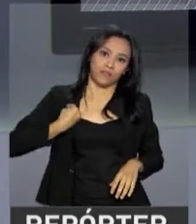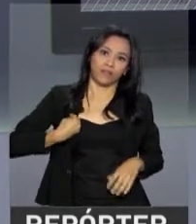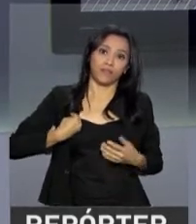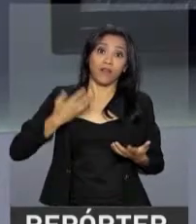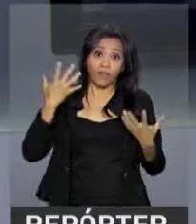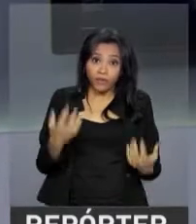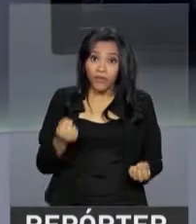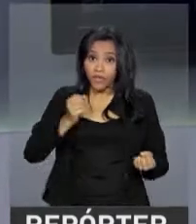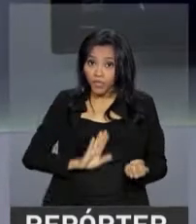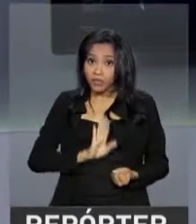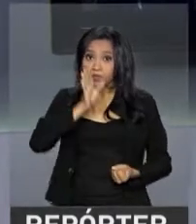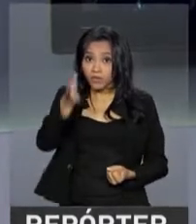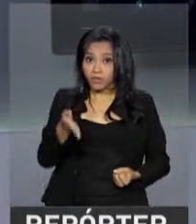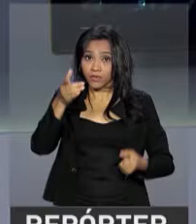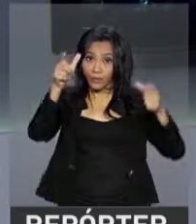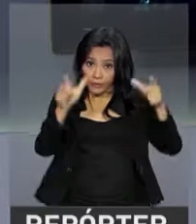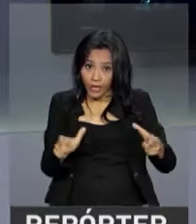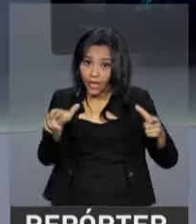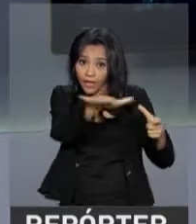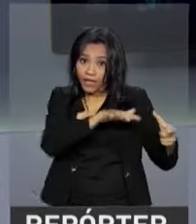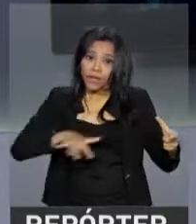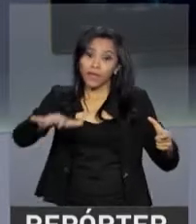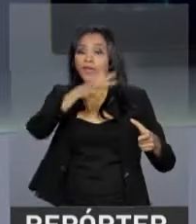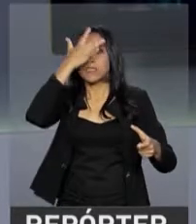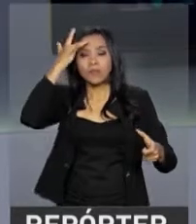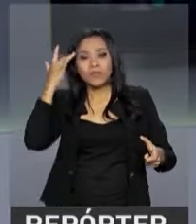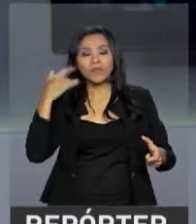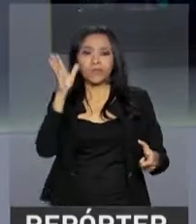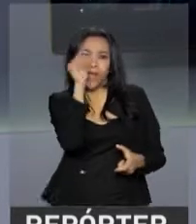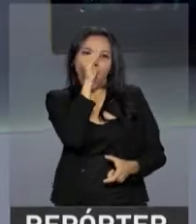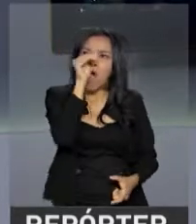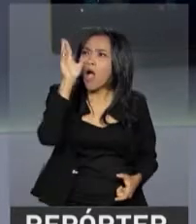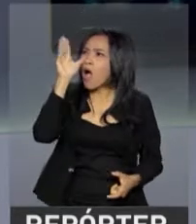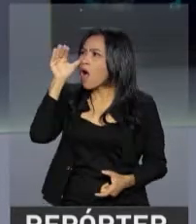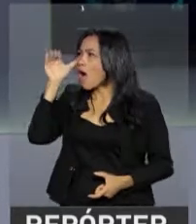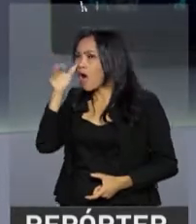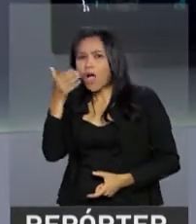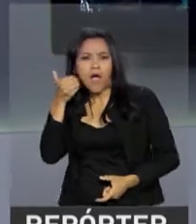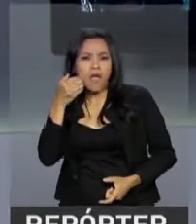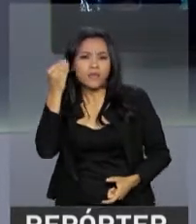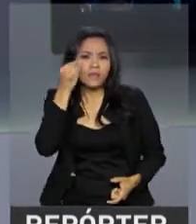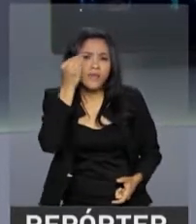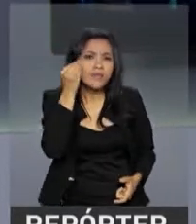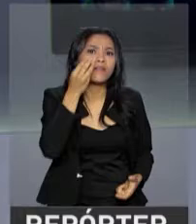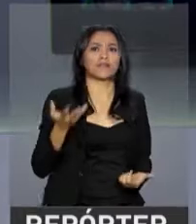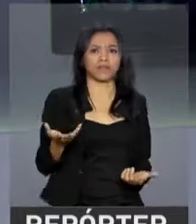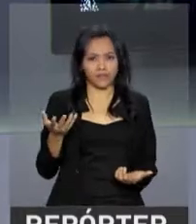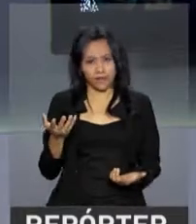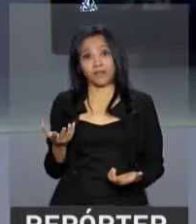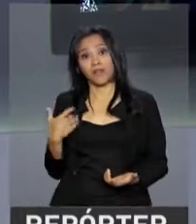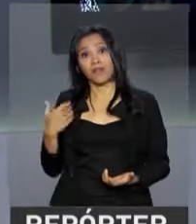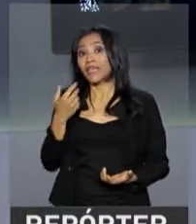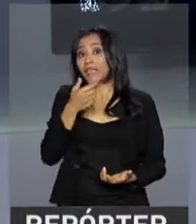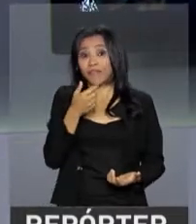ao Green Nation, na Vila Cidadã, local onde o público em geral pode curtir diversas experiências para aguçar os sentidos e mostrar que a vida